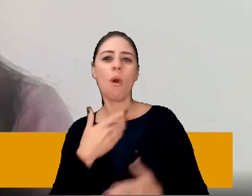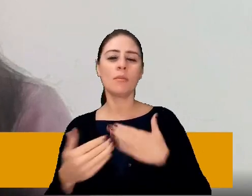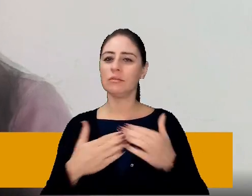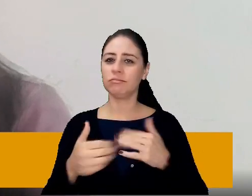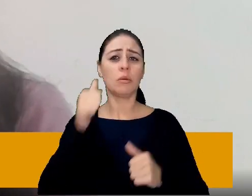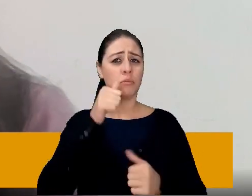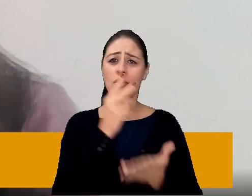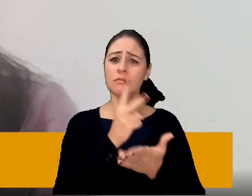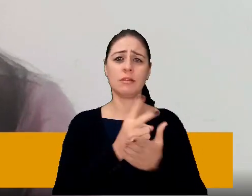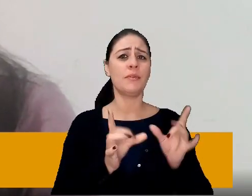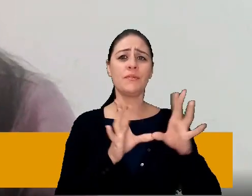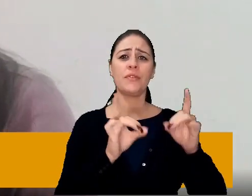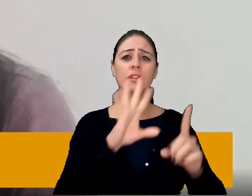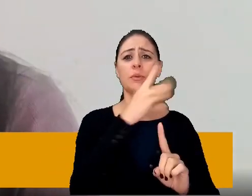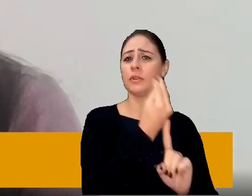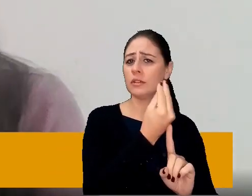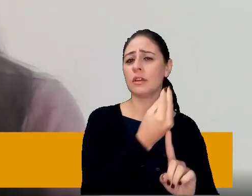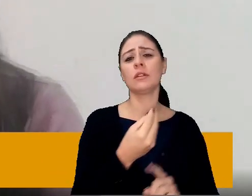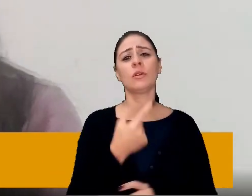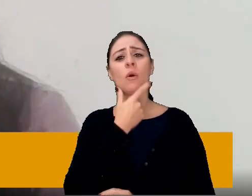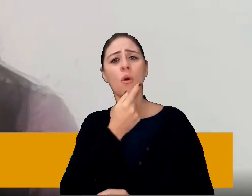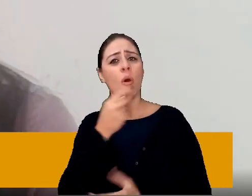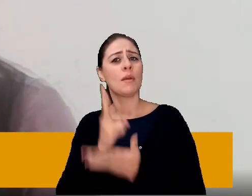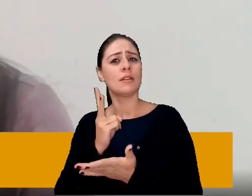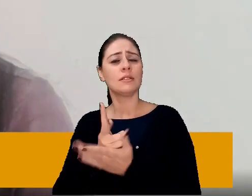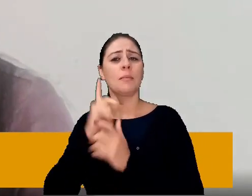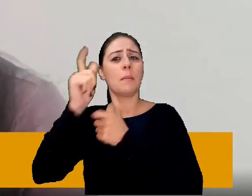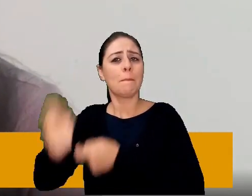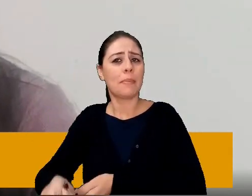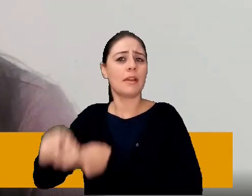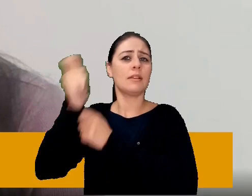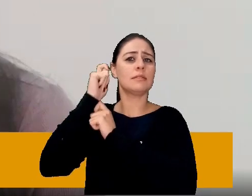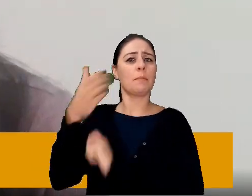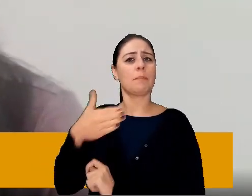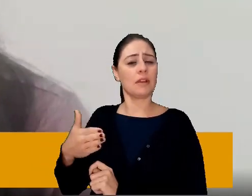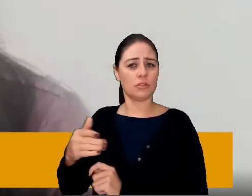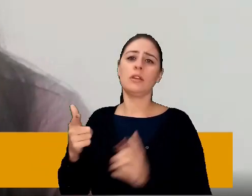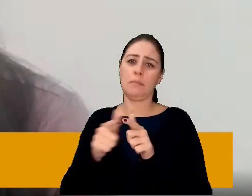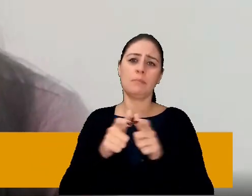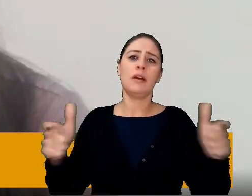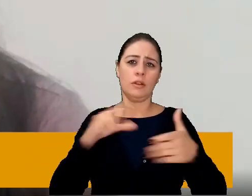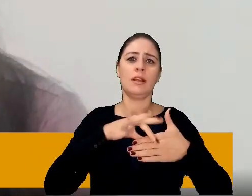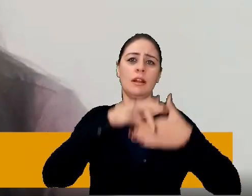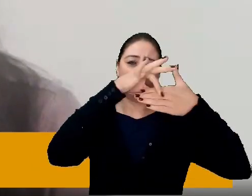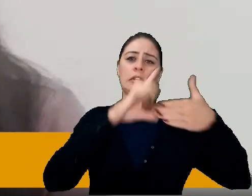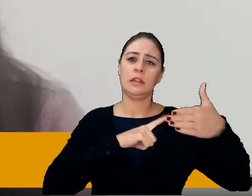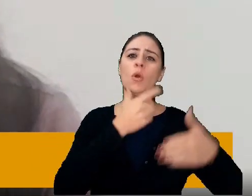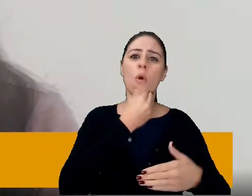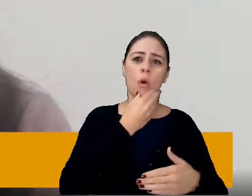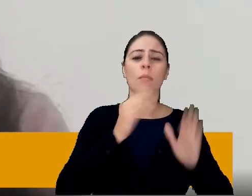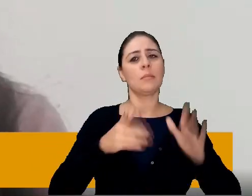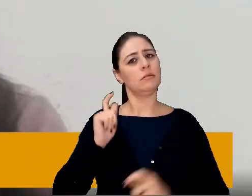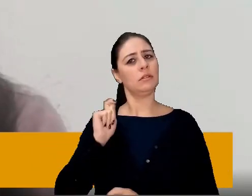poder vender o artesanato, né? O homem, ele sempre pescou. A maioria das lideranças, sim, são homens, cuiãs, mas